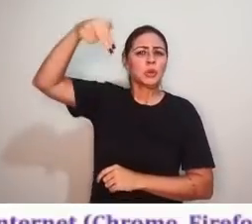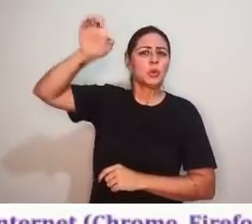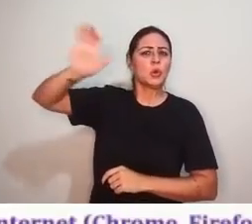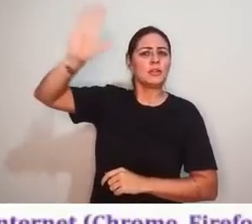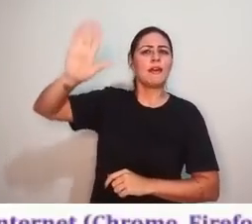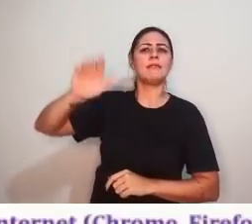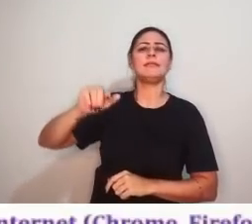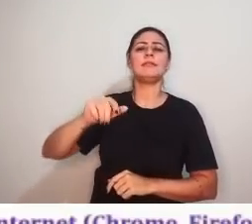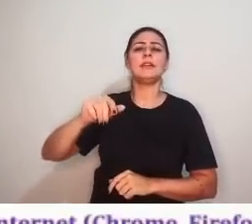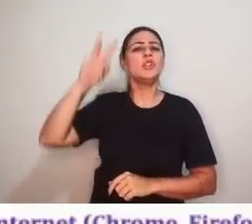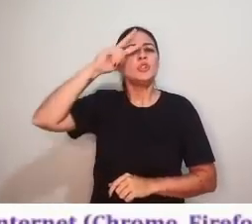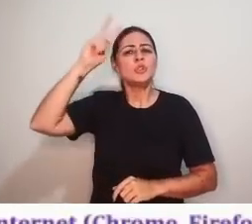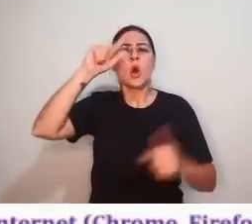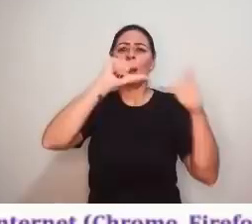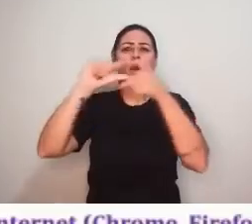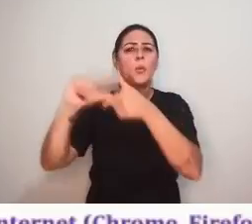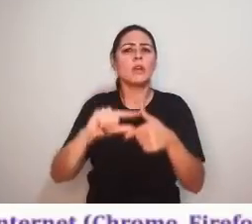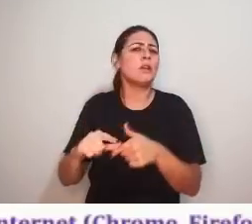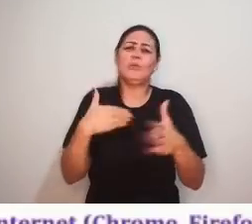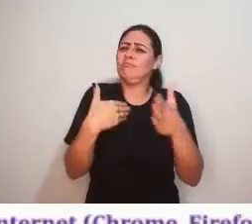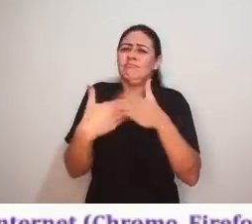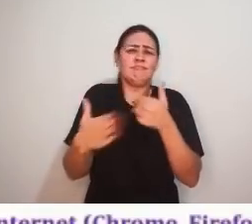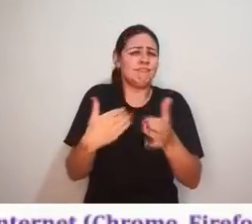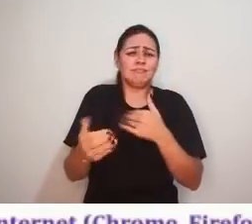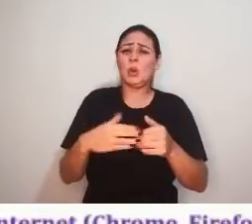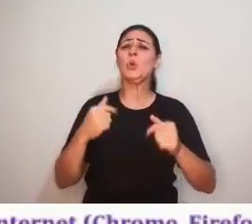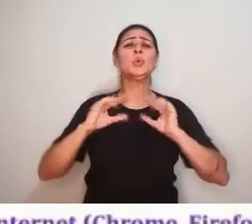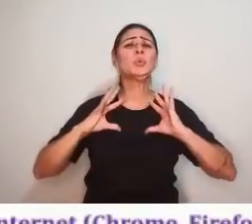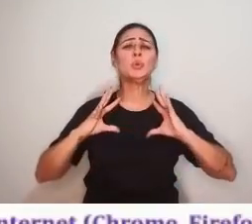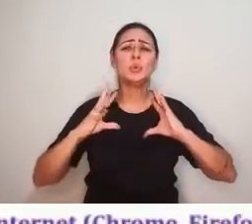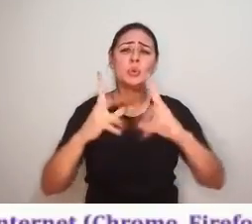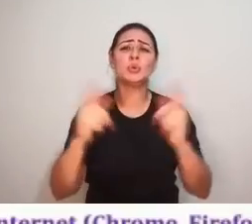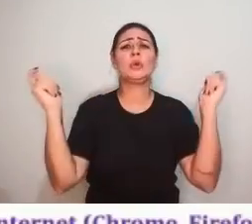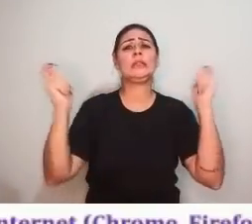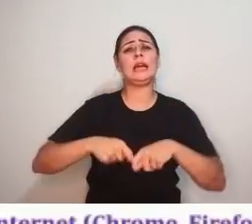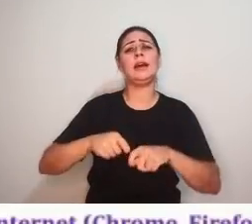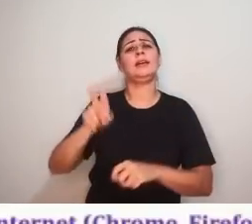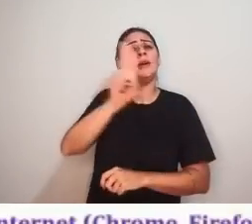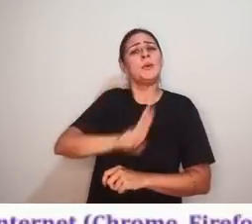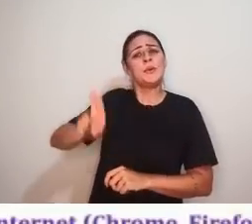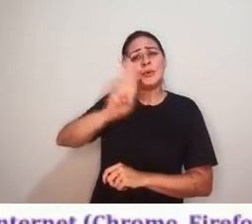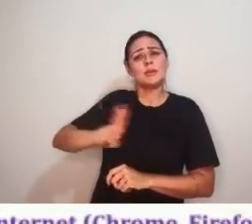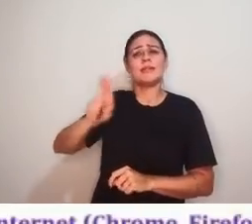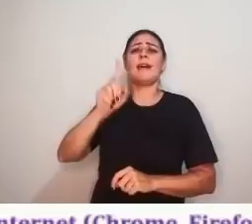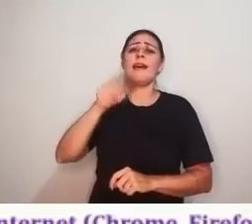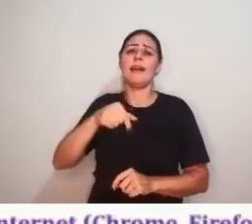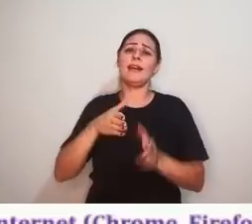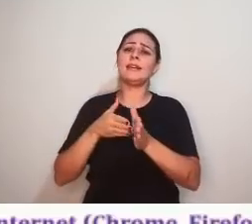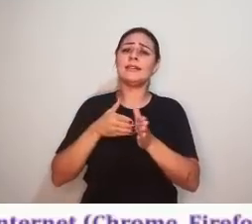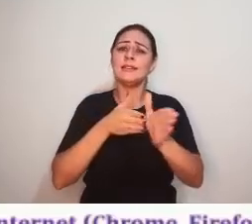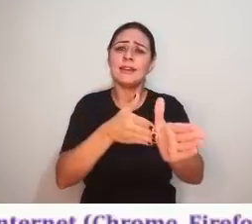cordel, literatura de história em quadrinho, enfim, tudo que for disponibilizado para